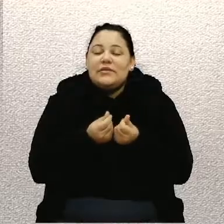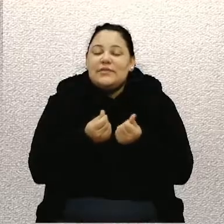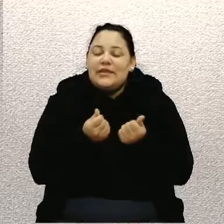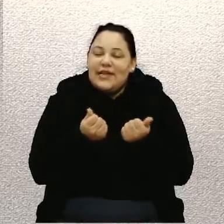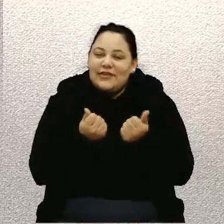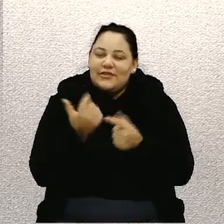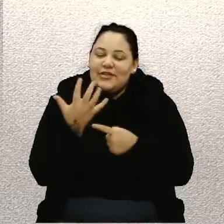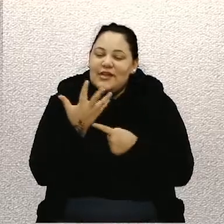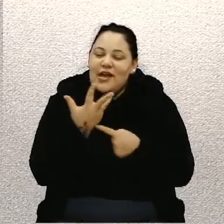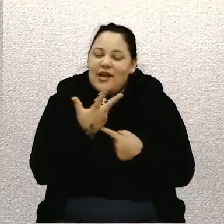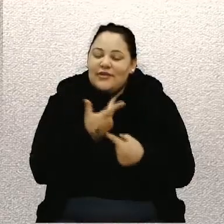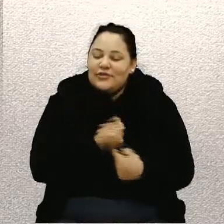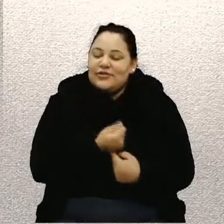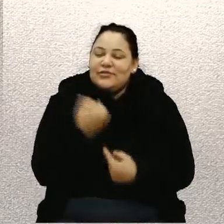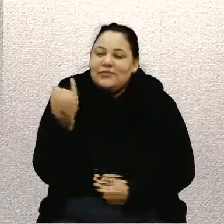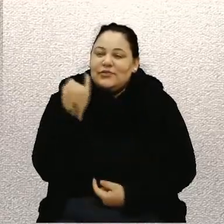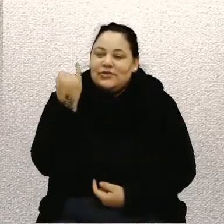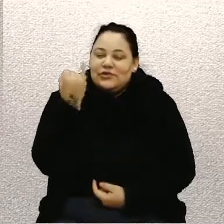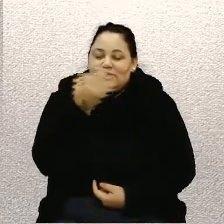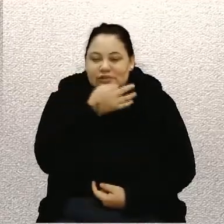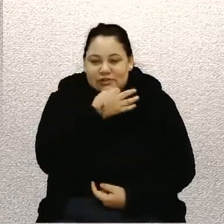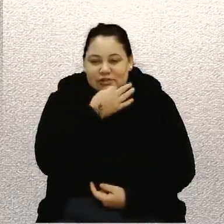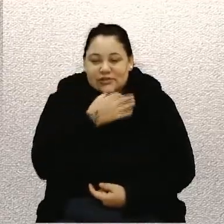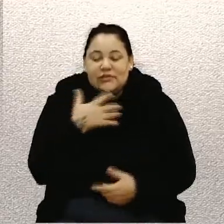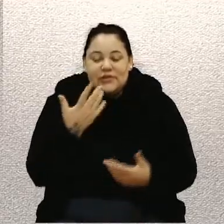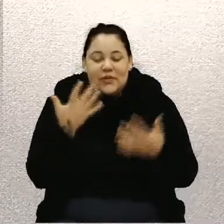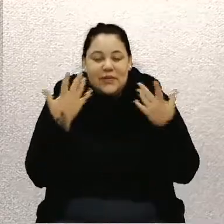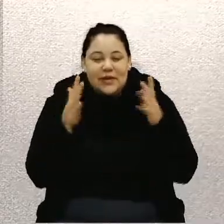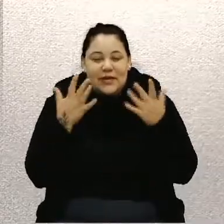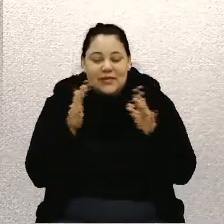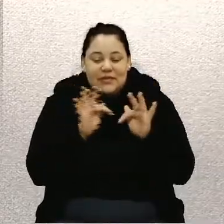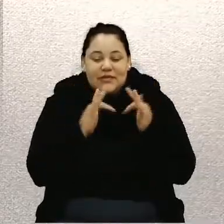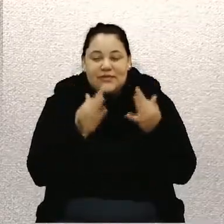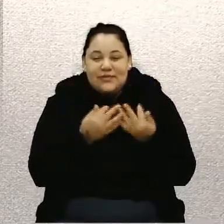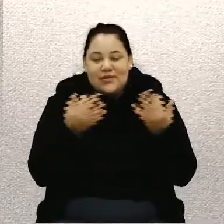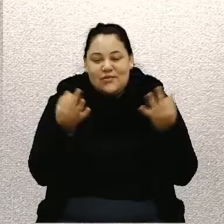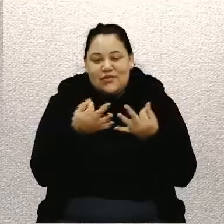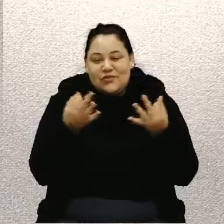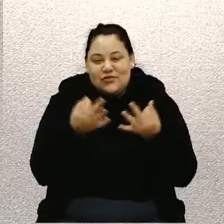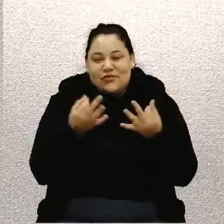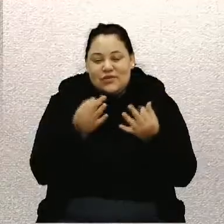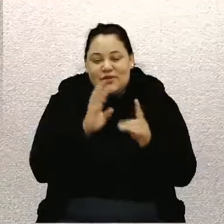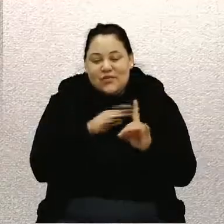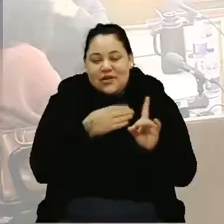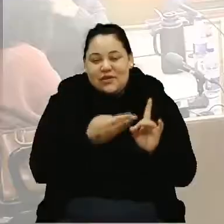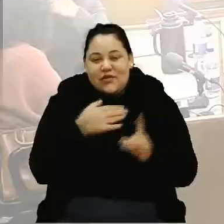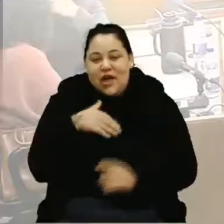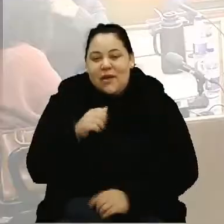caxiense. Então, parabéns à família e uma justa homenagem a Mauro José Bettiol. Era isso, presidente. Obrigado.